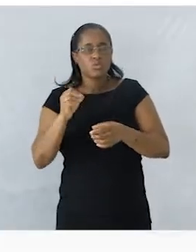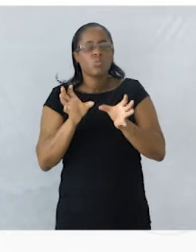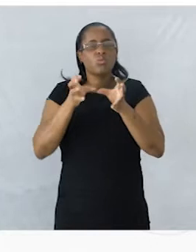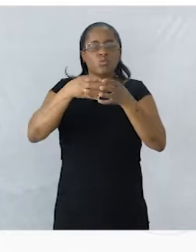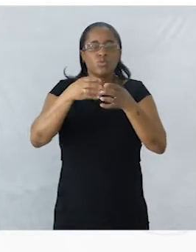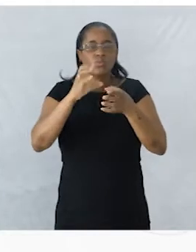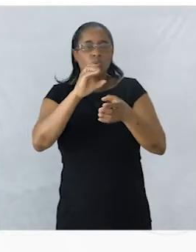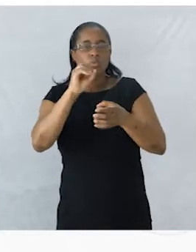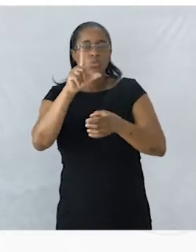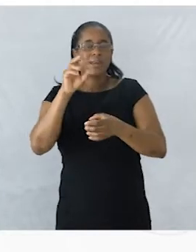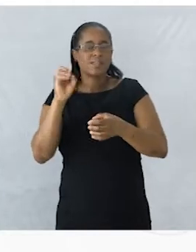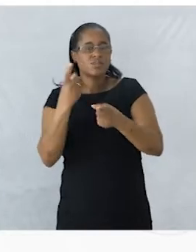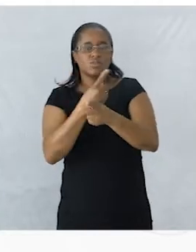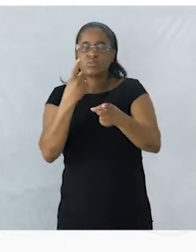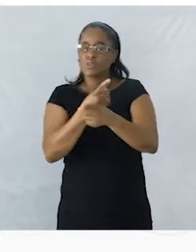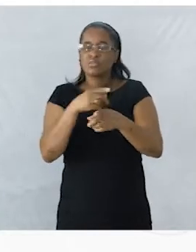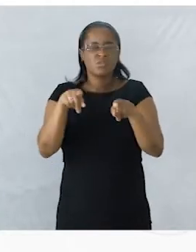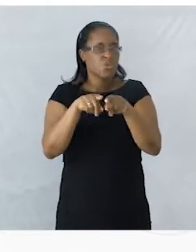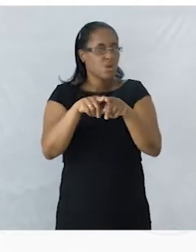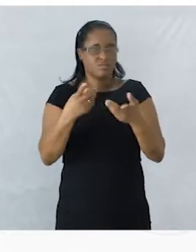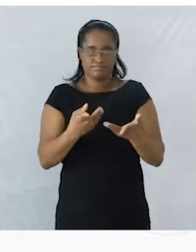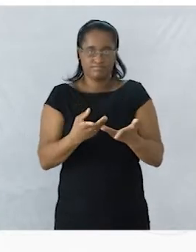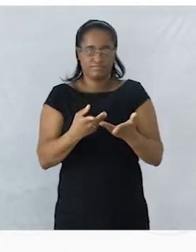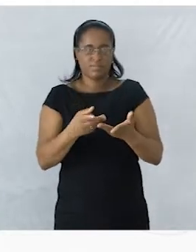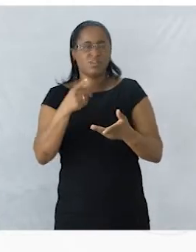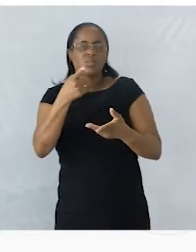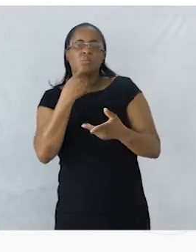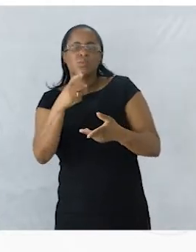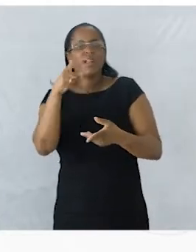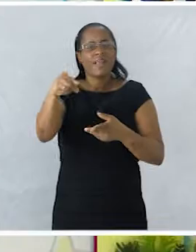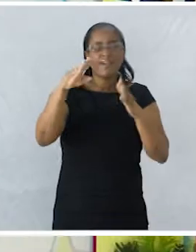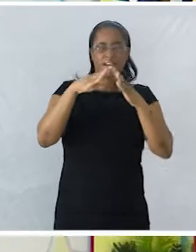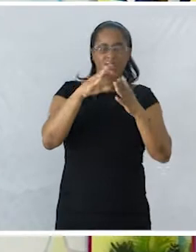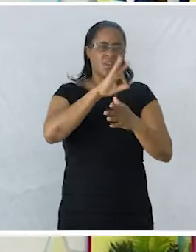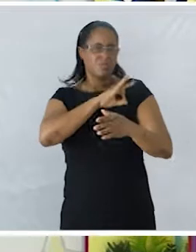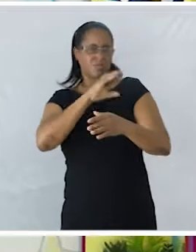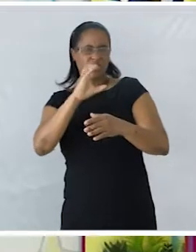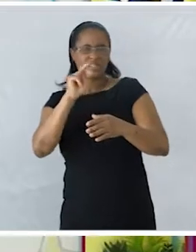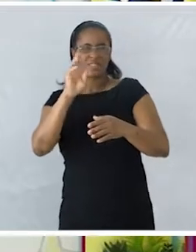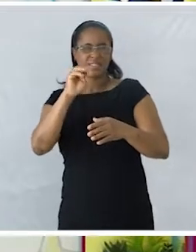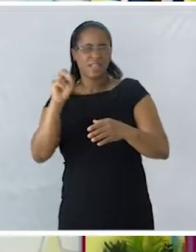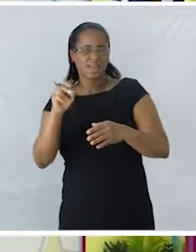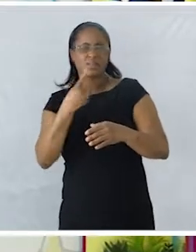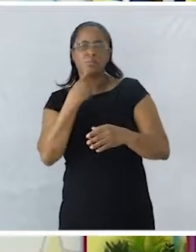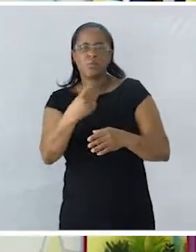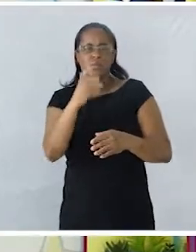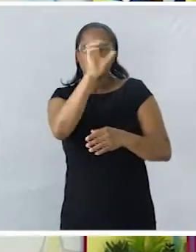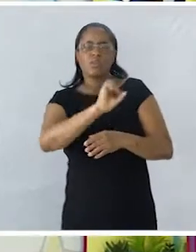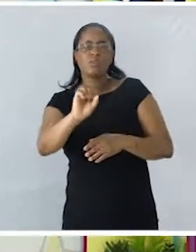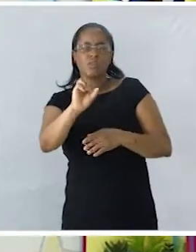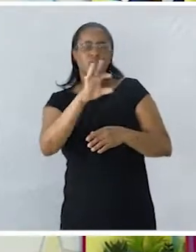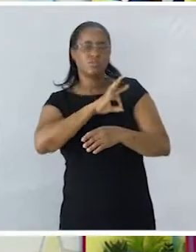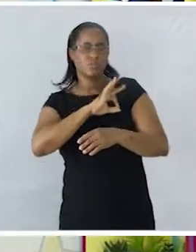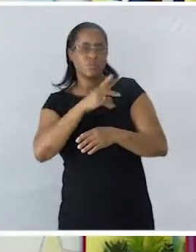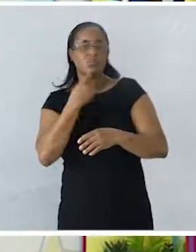objetos com as mesmas características. Então alguém se pergunta lá em casa, professor César, ou o vosso professor, vocês vão perguntar, o que